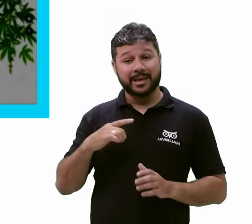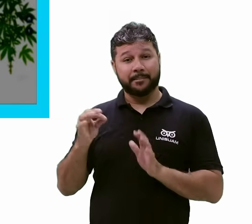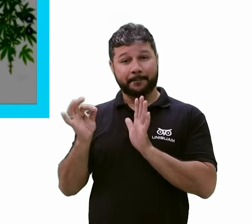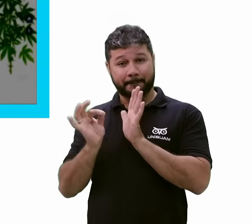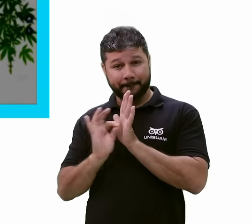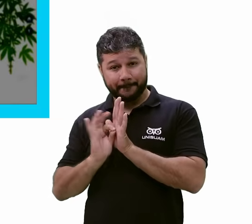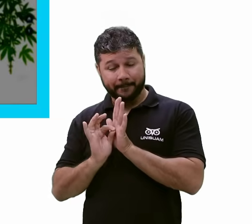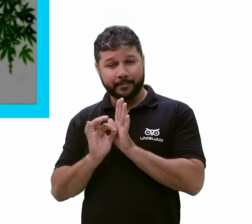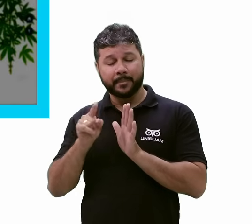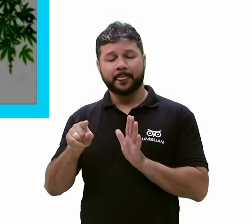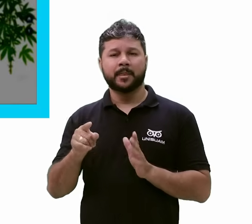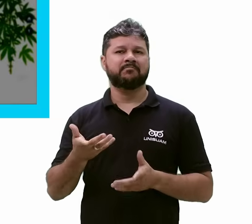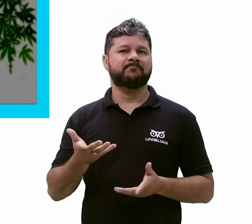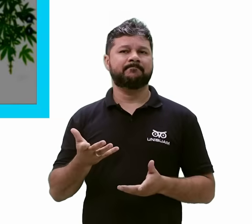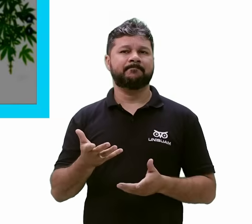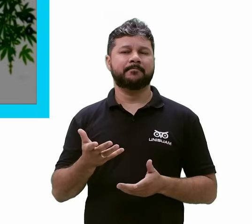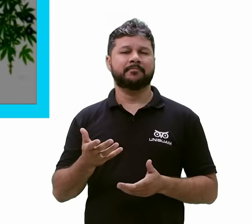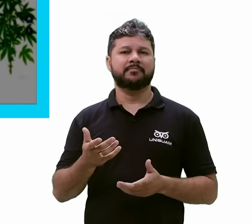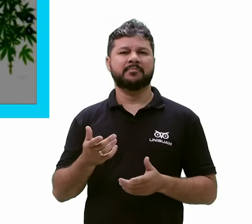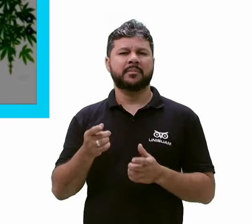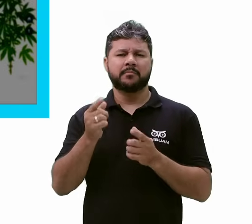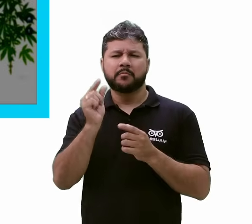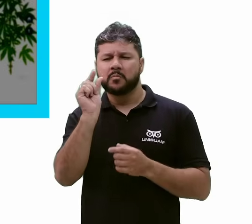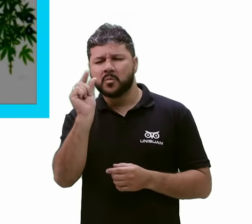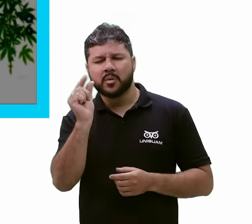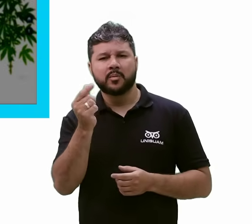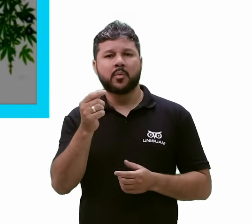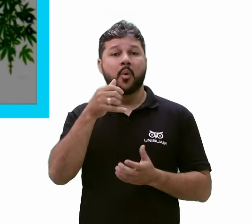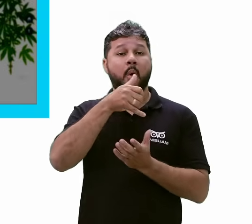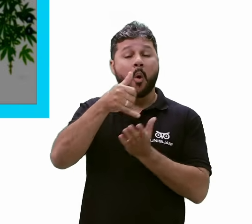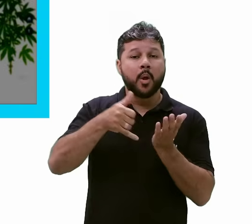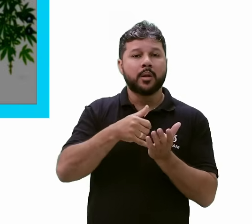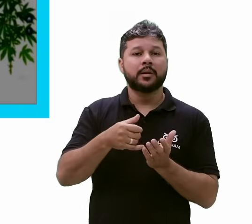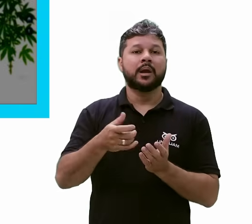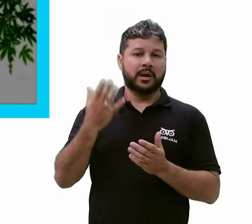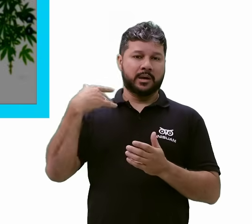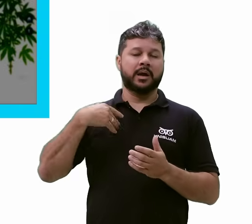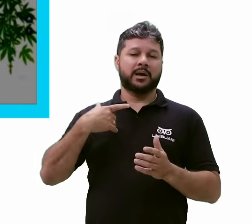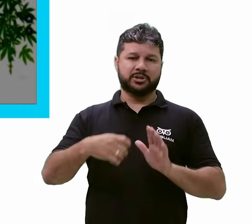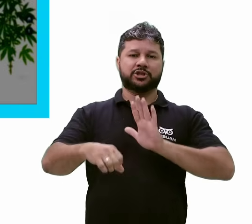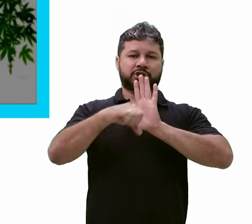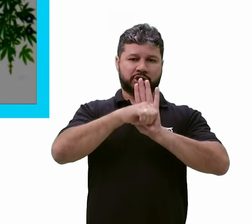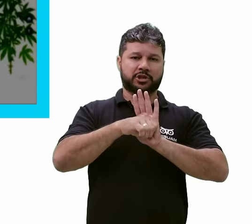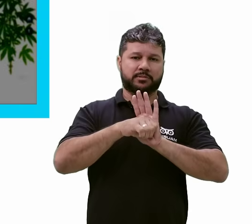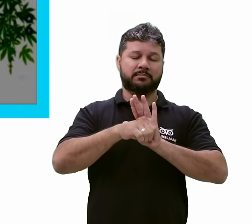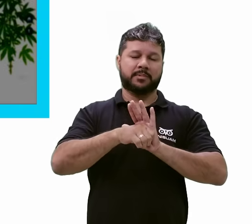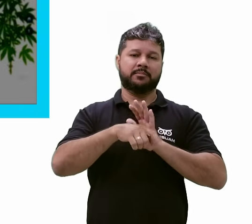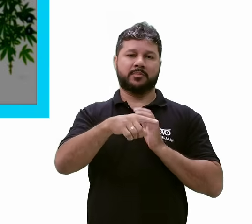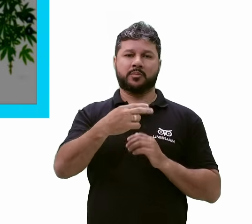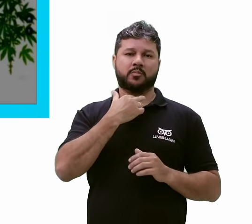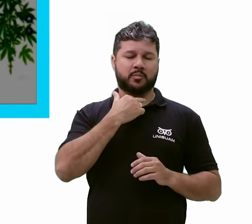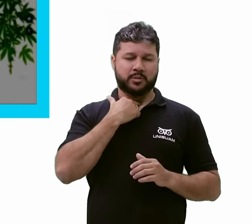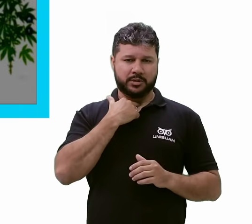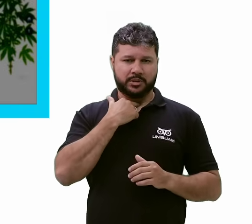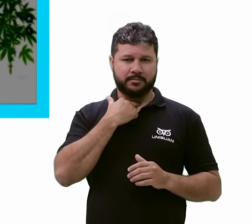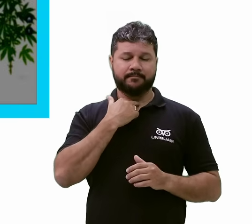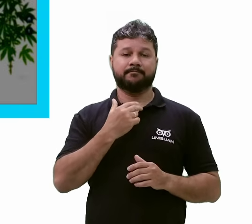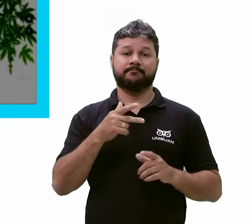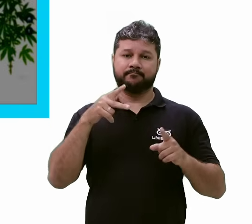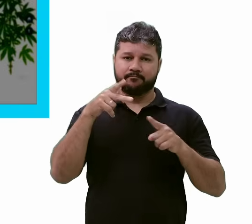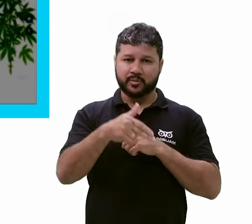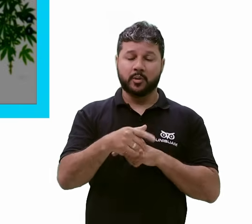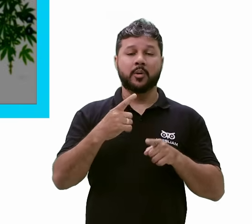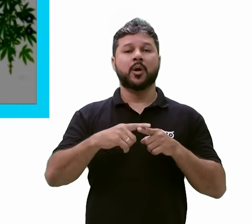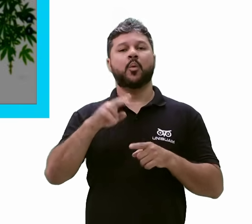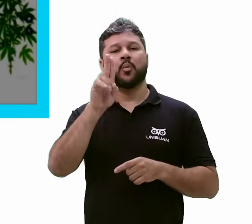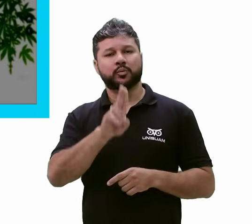estivesse portando, nem que fosse uma coisa desse tamanho, ou um óleo, poderia ser considerado um criminoso,